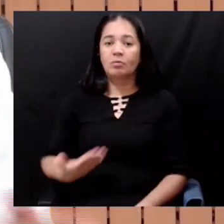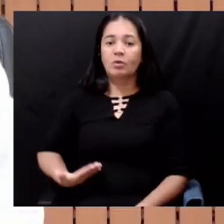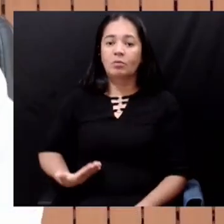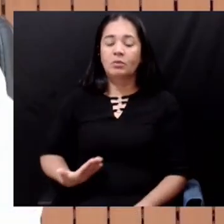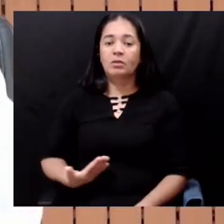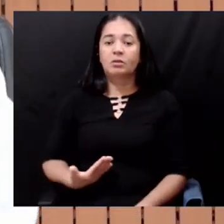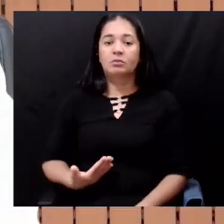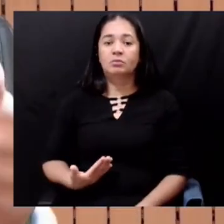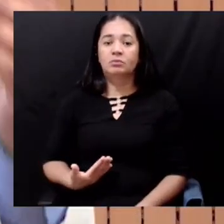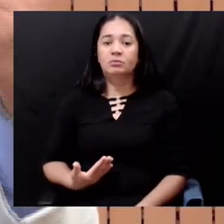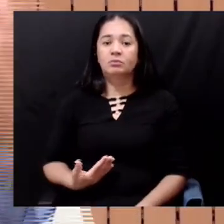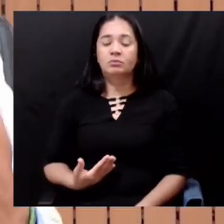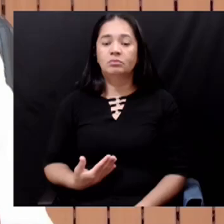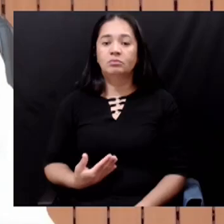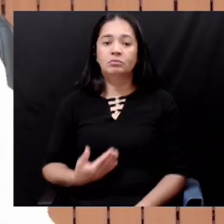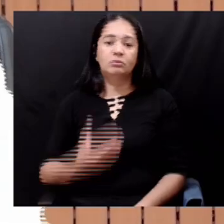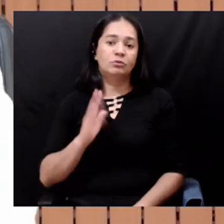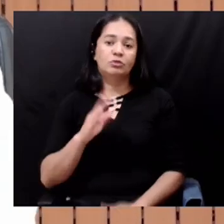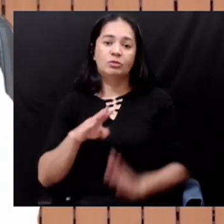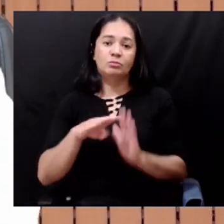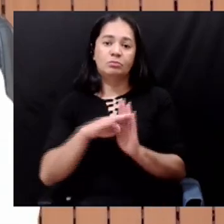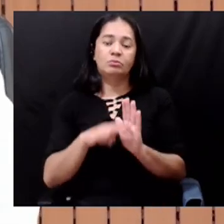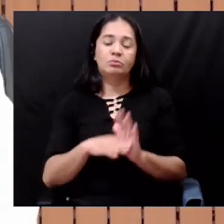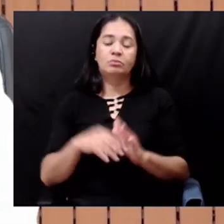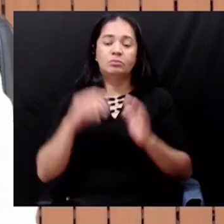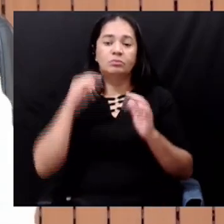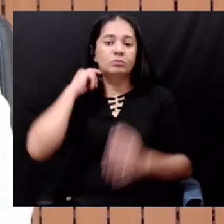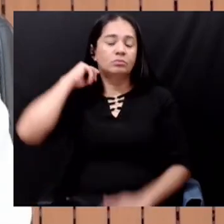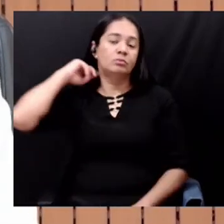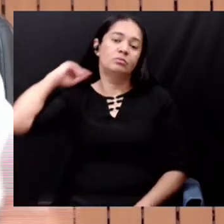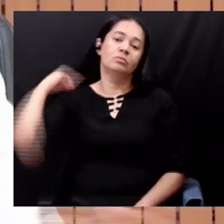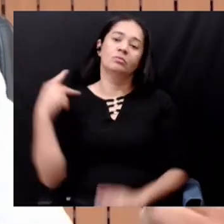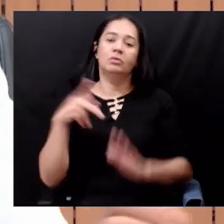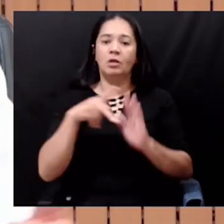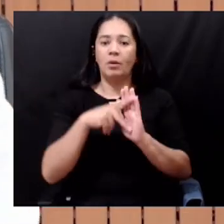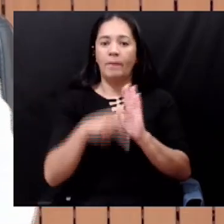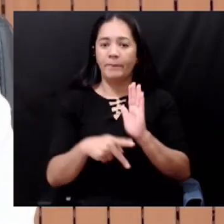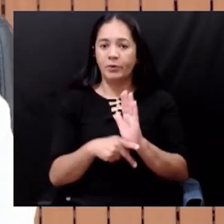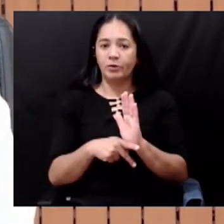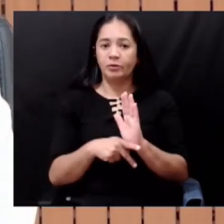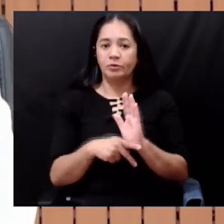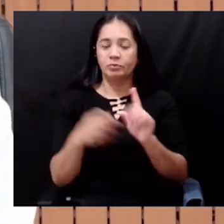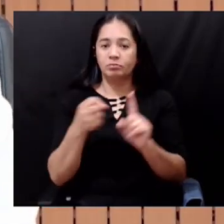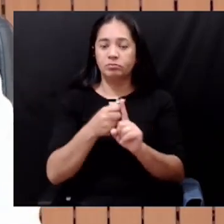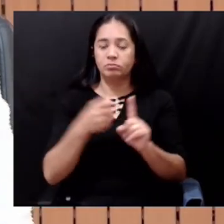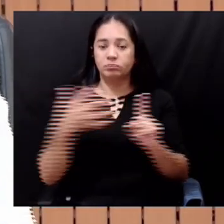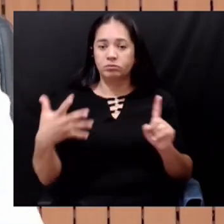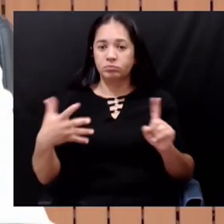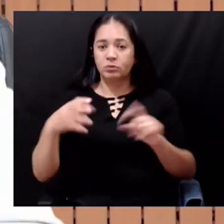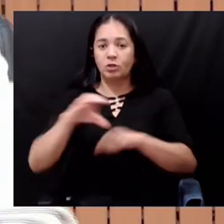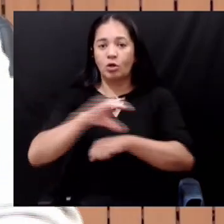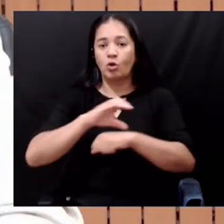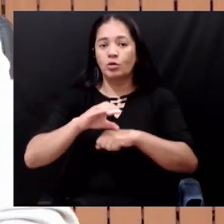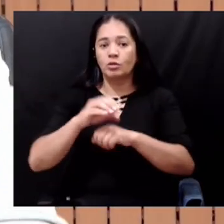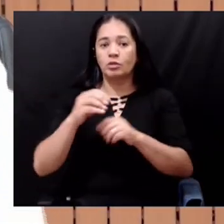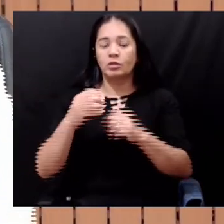previstas numa coisa. Projetos de extensão, cursinhos que funcionam como projeto de extensão. Também